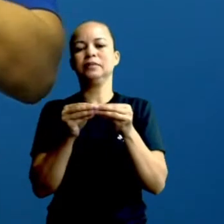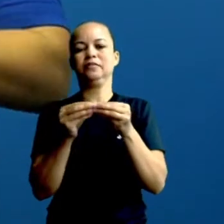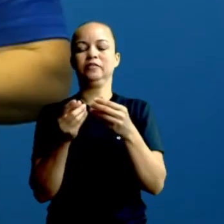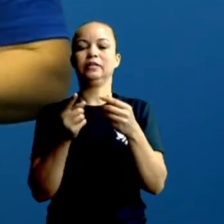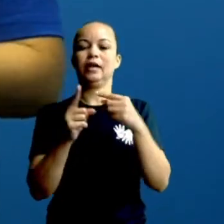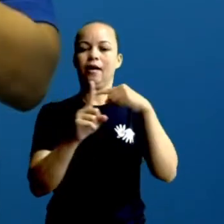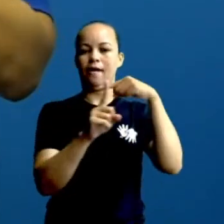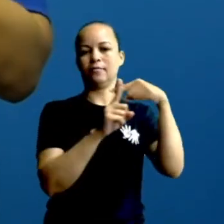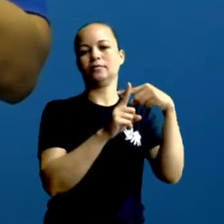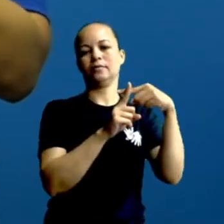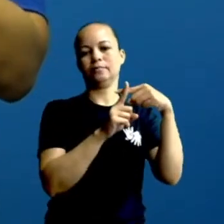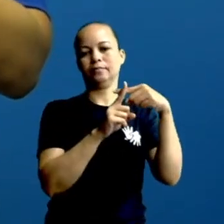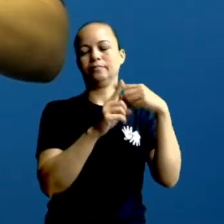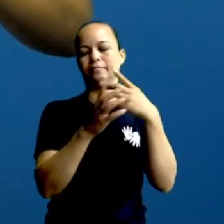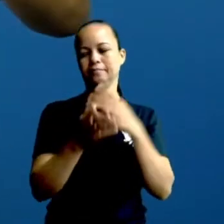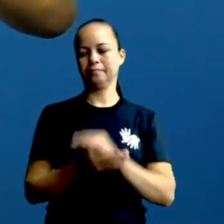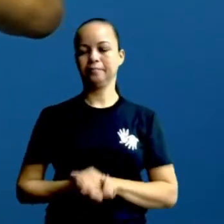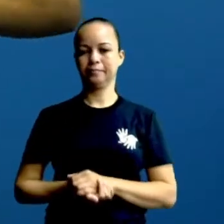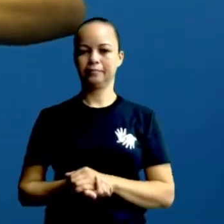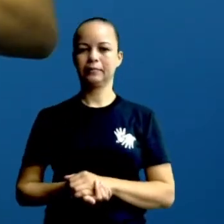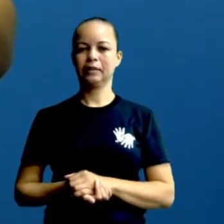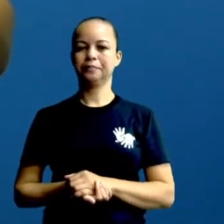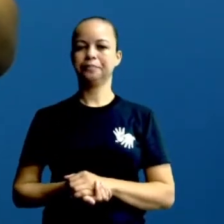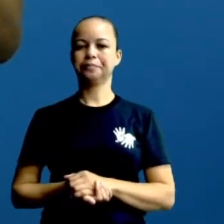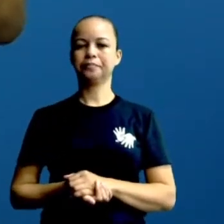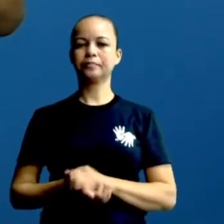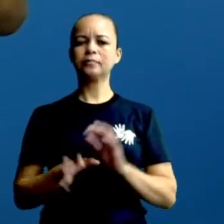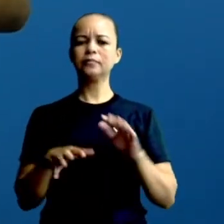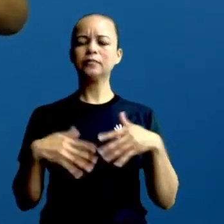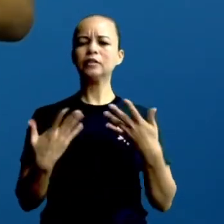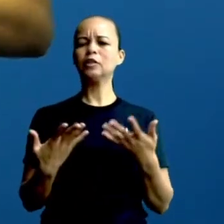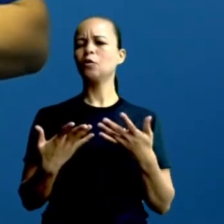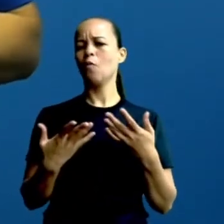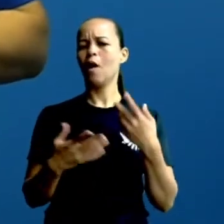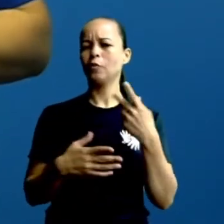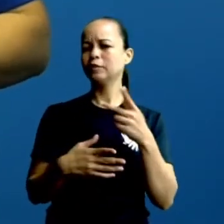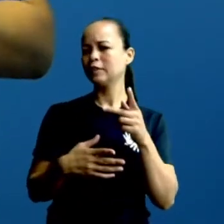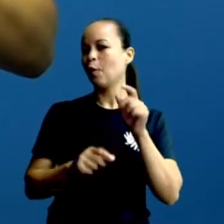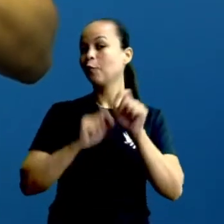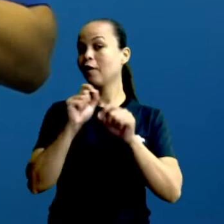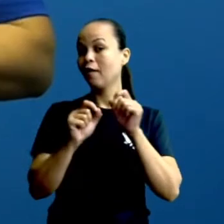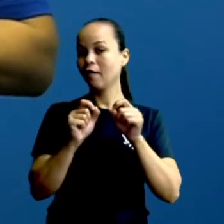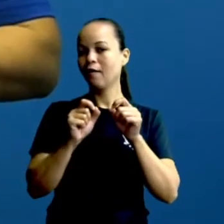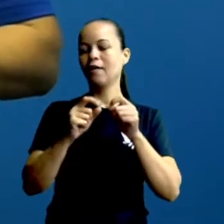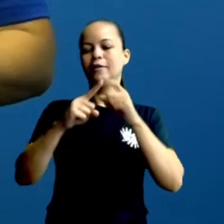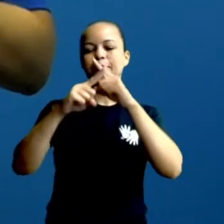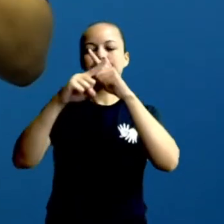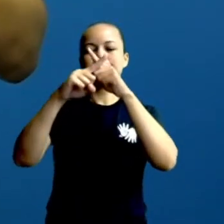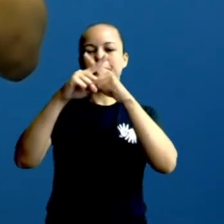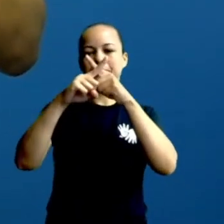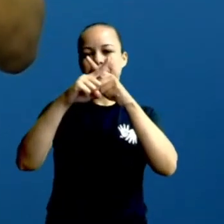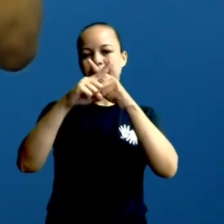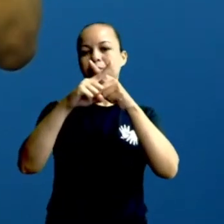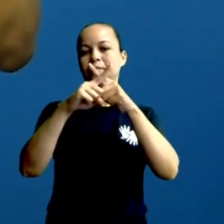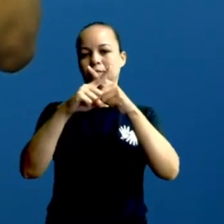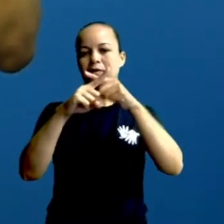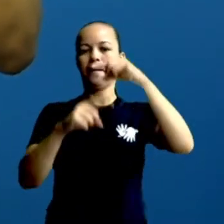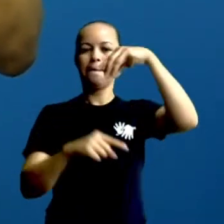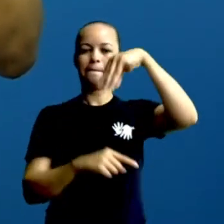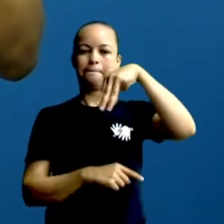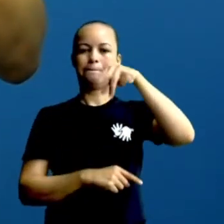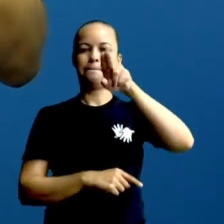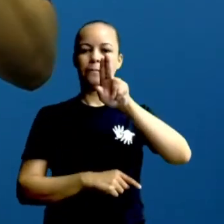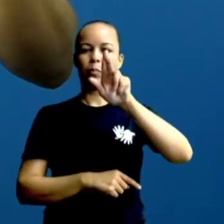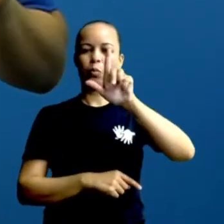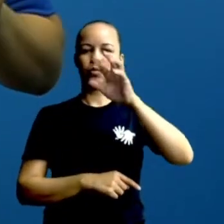a adição certo é um sinal da multiplicação o sinal na multiplicação é esse